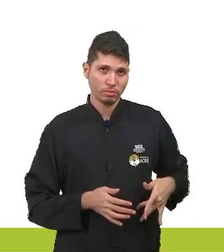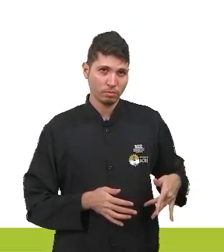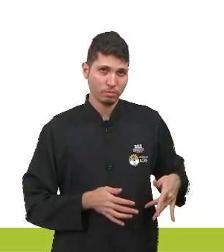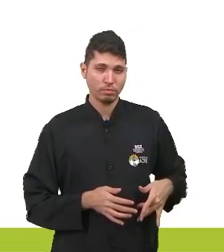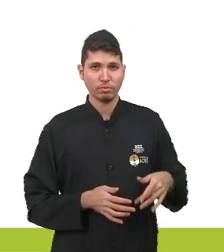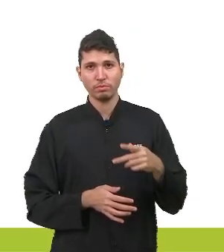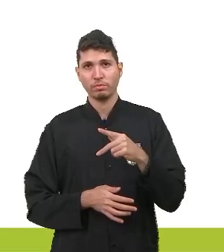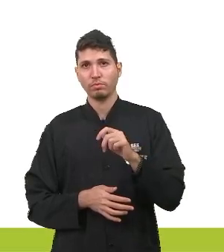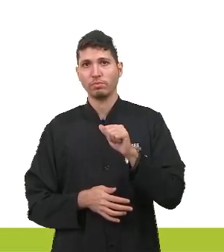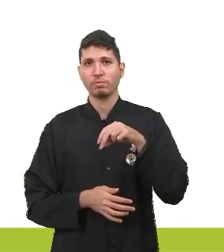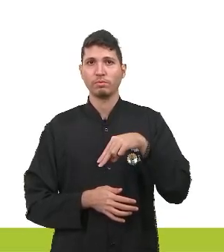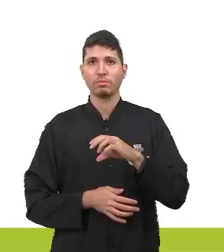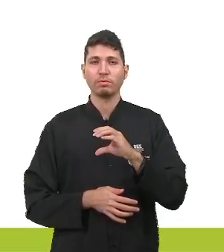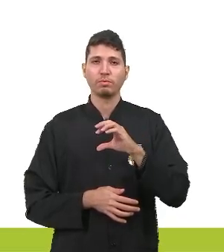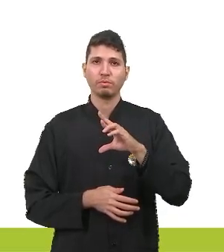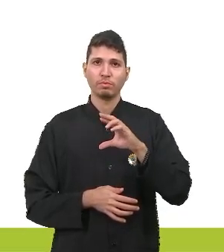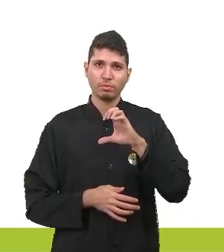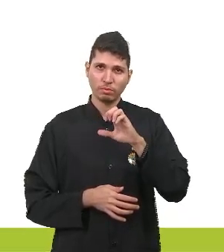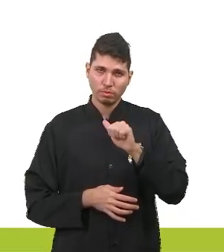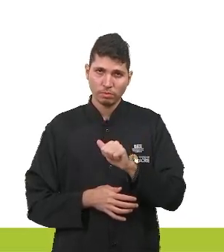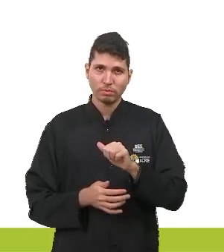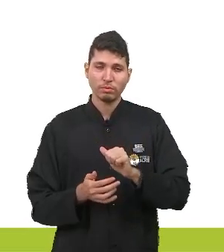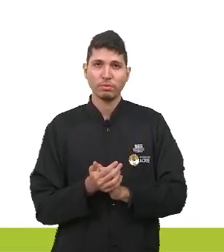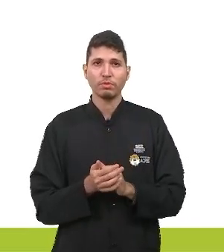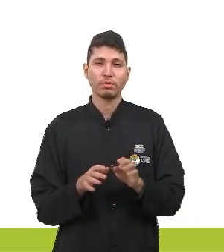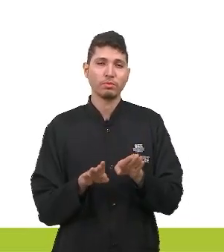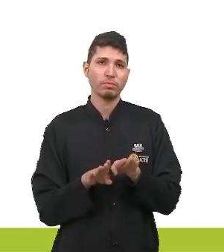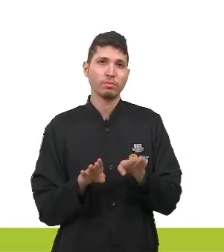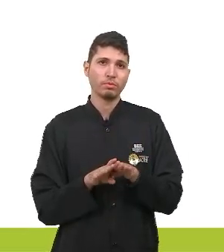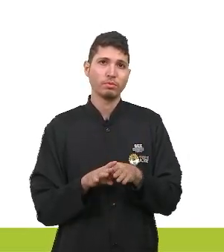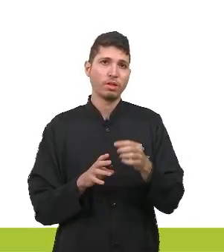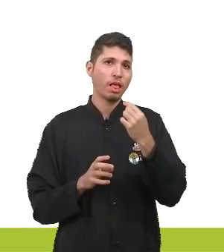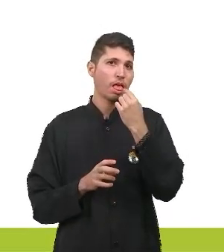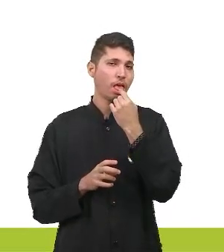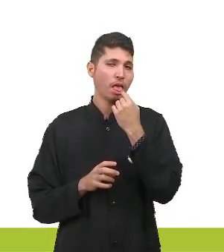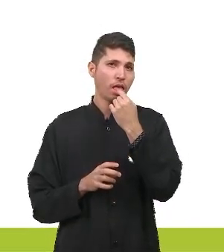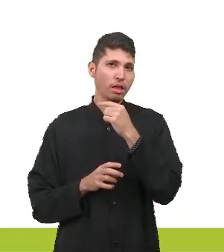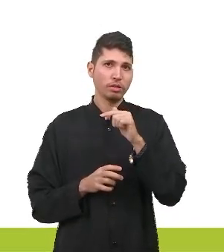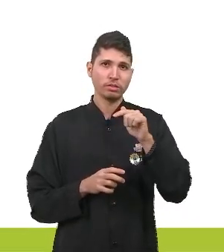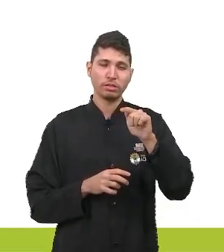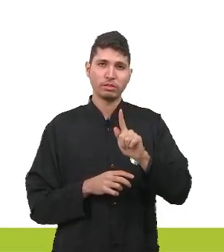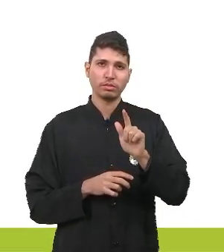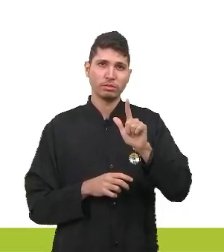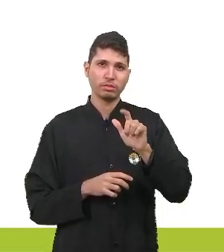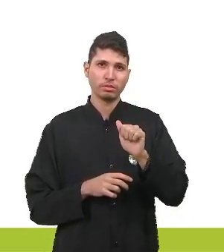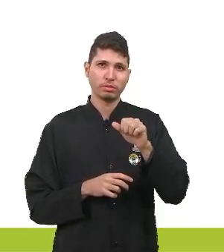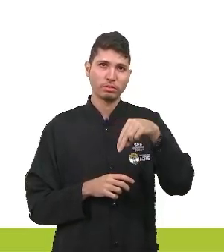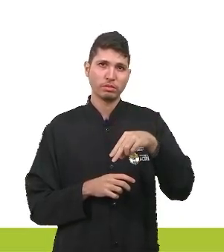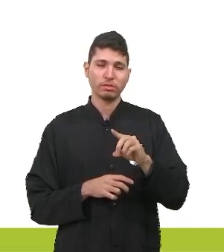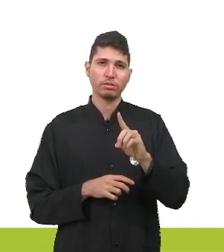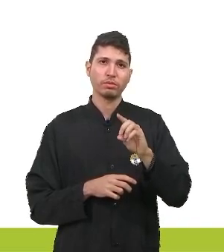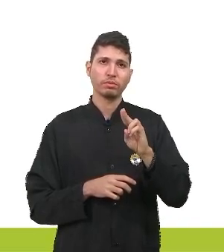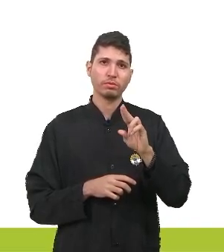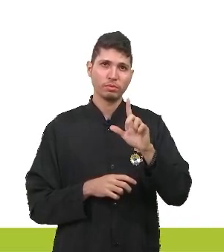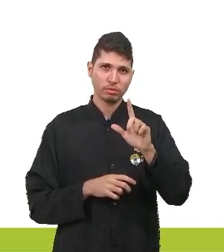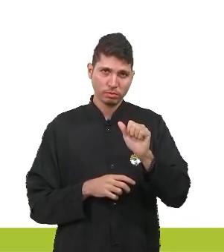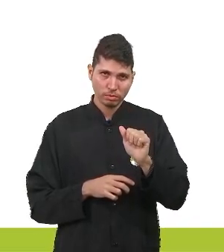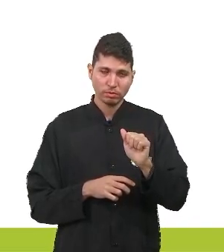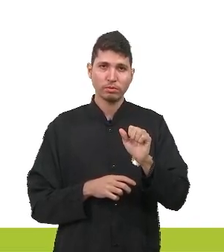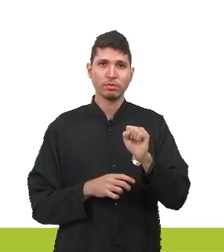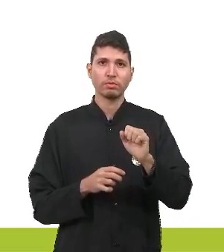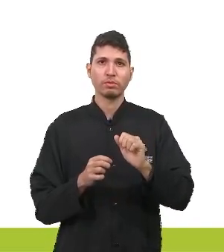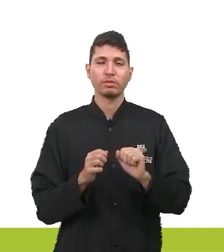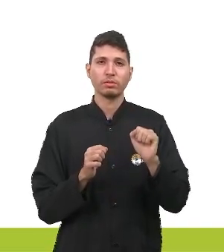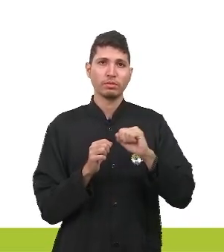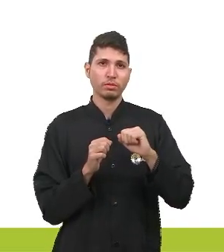pâncreas, nós temos também as nossas glândulas salivares que estão lá na nossa boca, que produzem a água e que